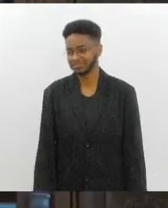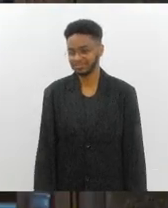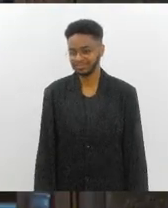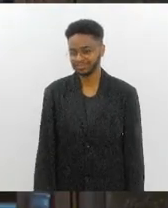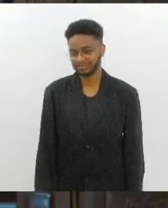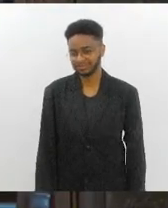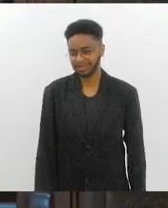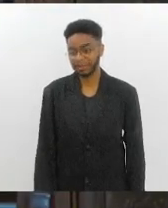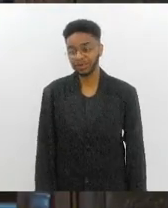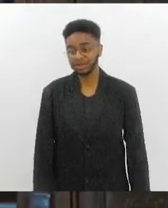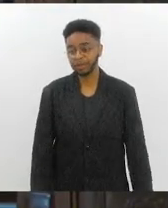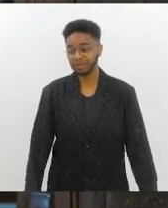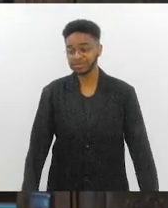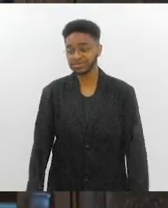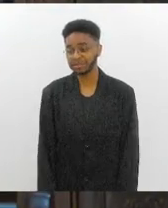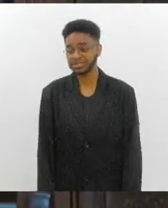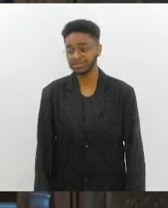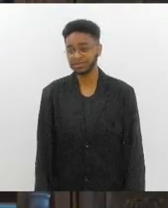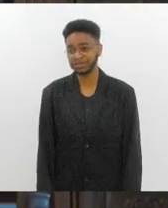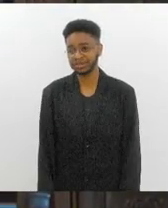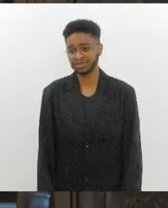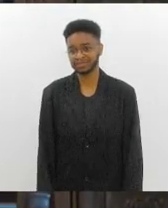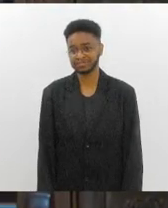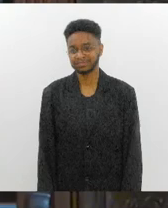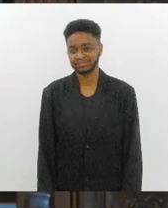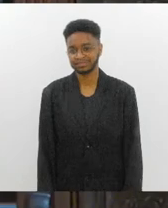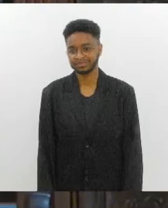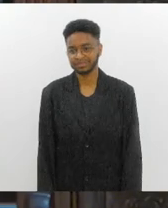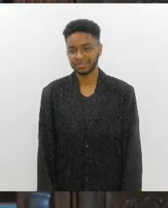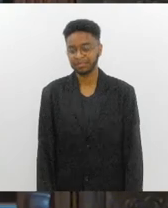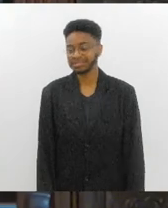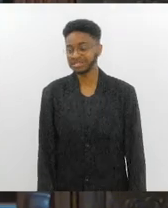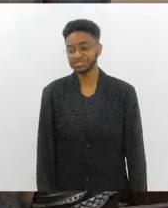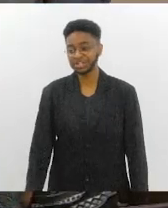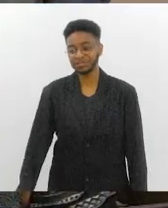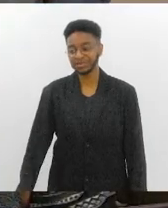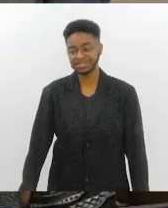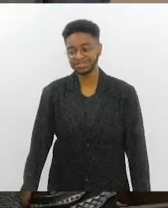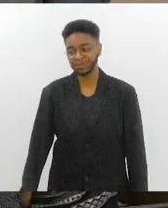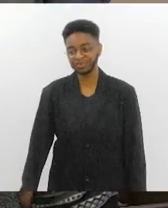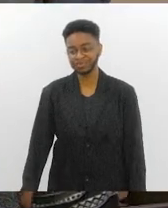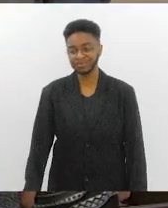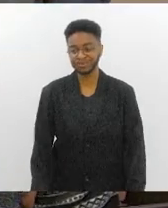desse sol és mãe gentil, pátria amada, Brasil.